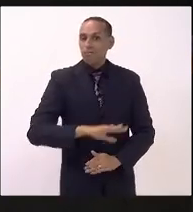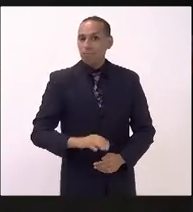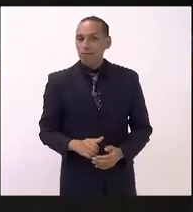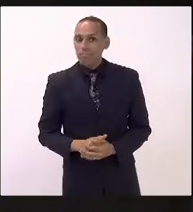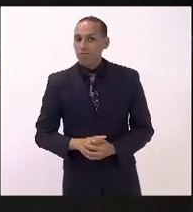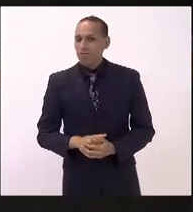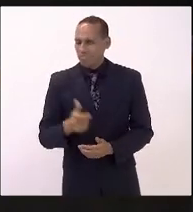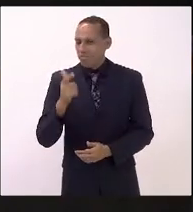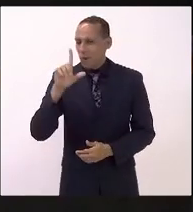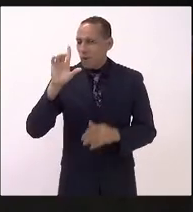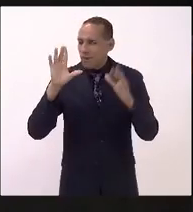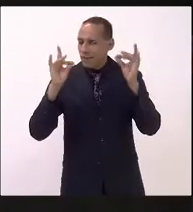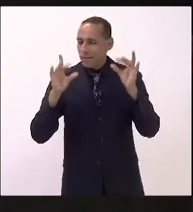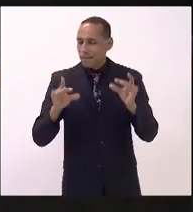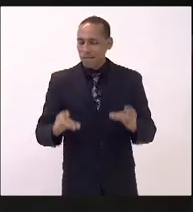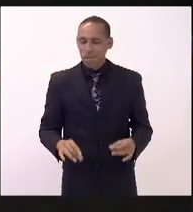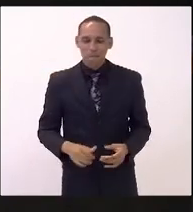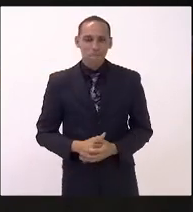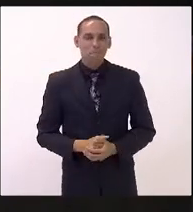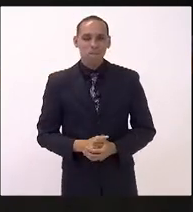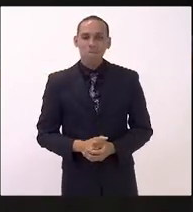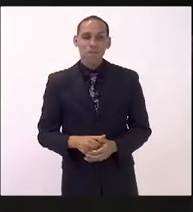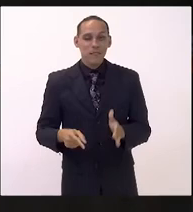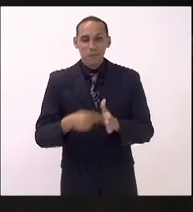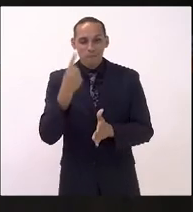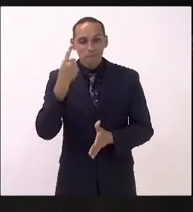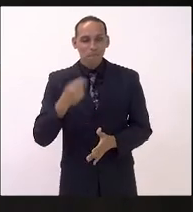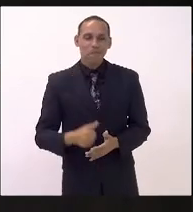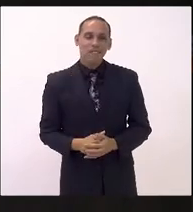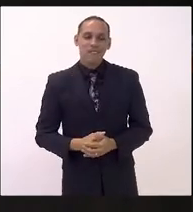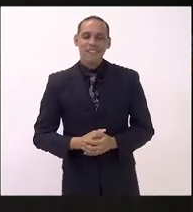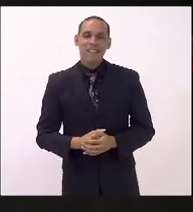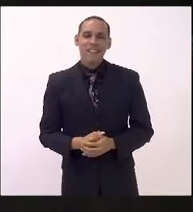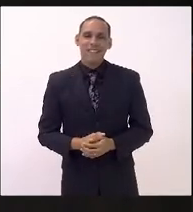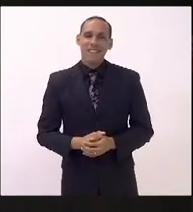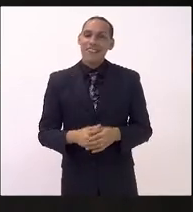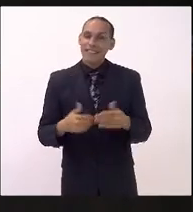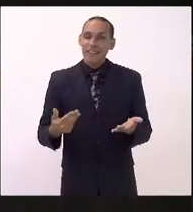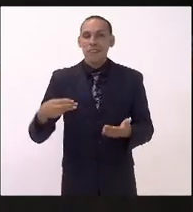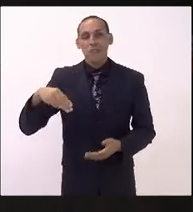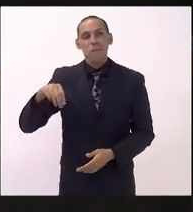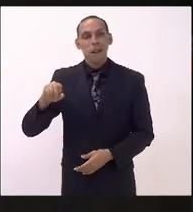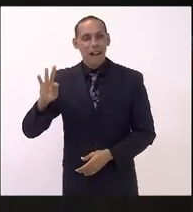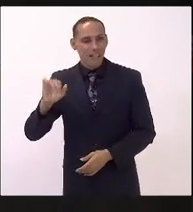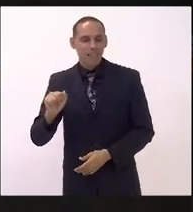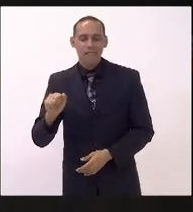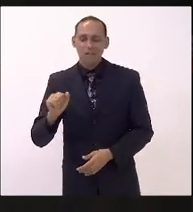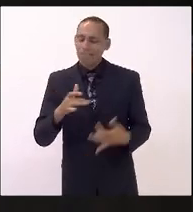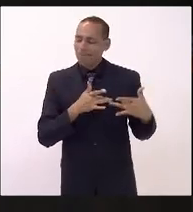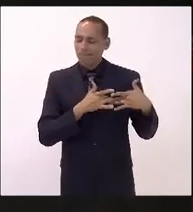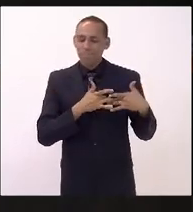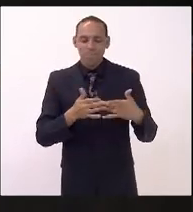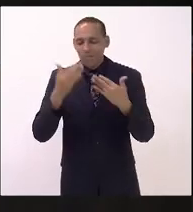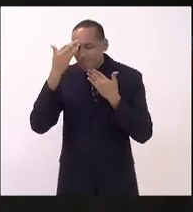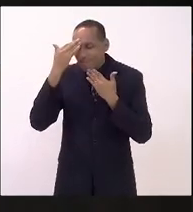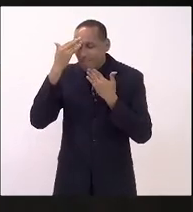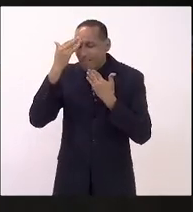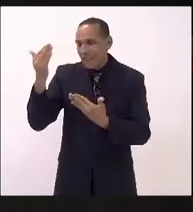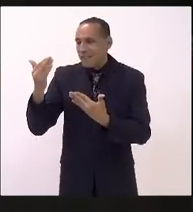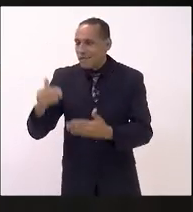Esse é um outro detalhe. Primeira vez. Então, Marta, de coração, te agradeço